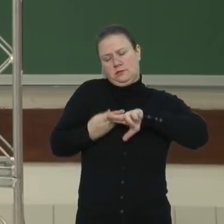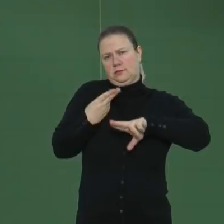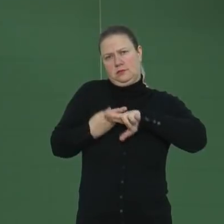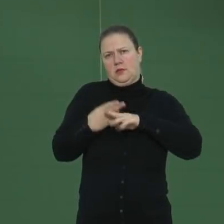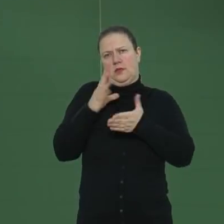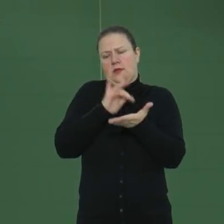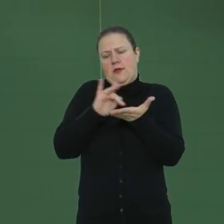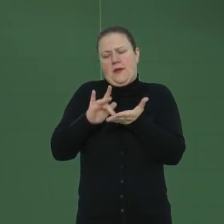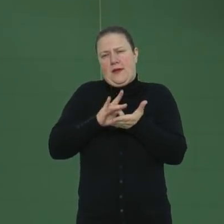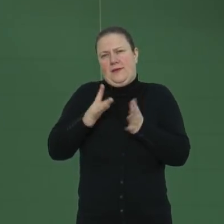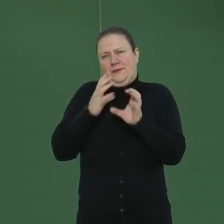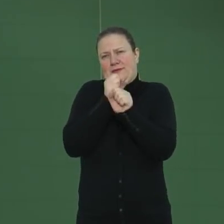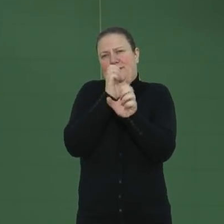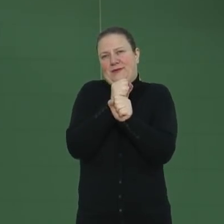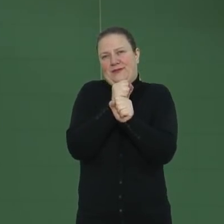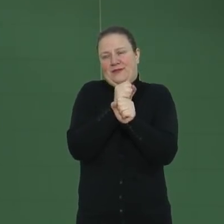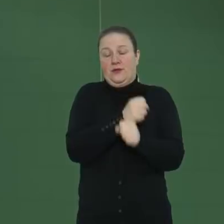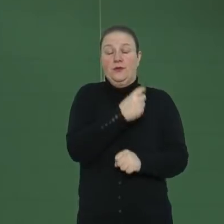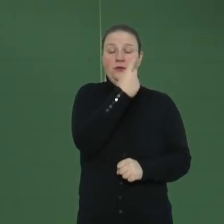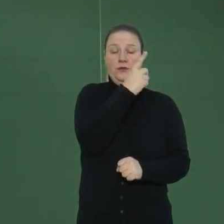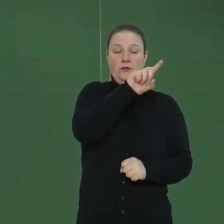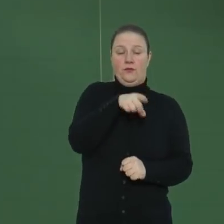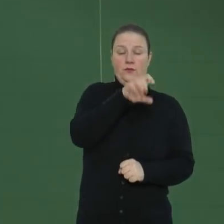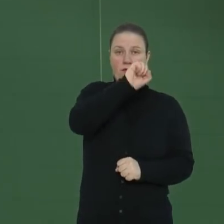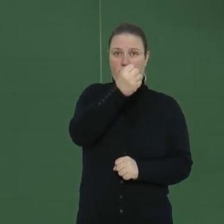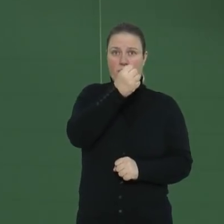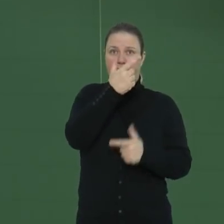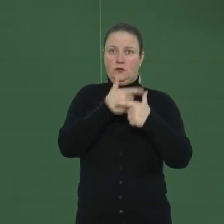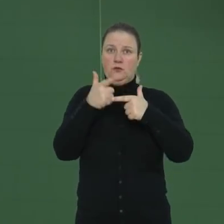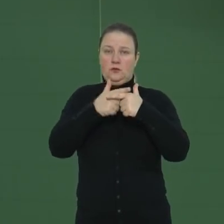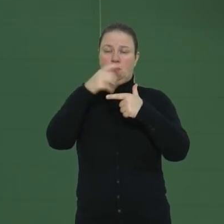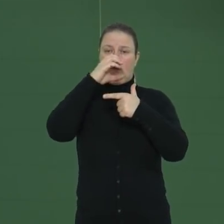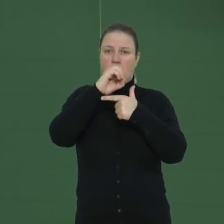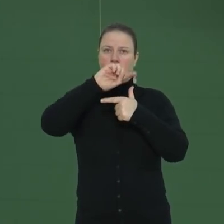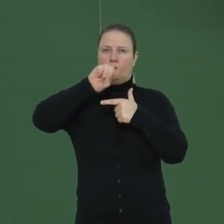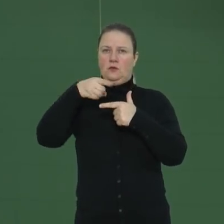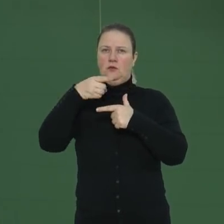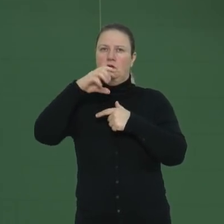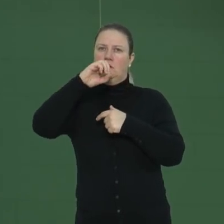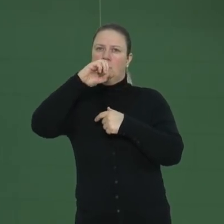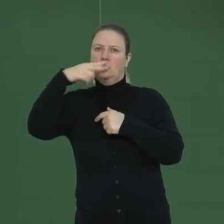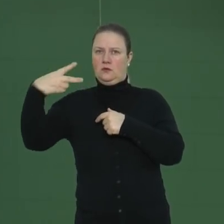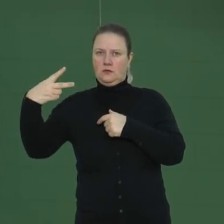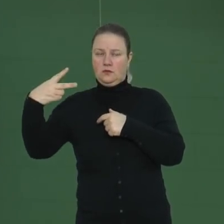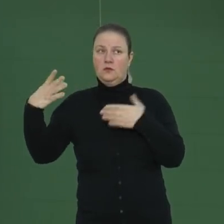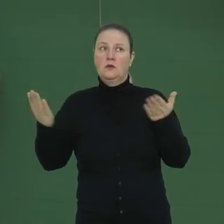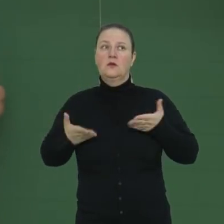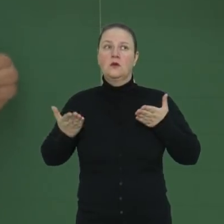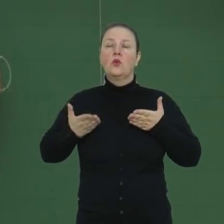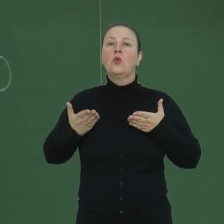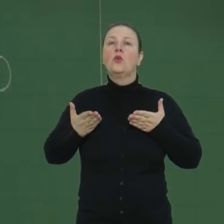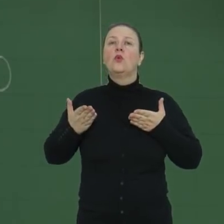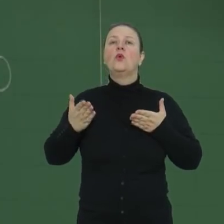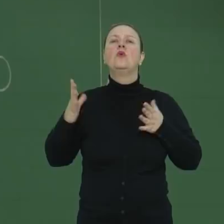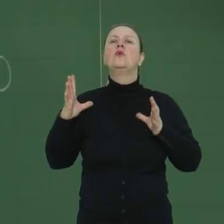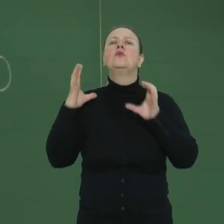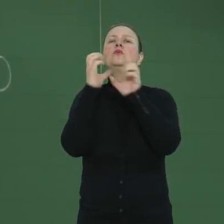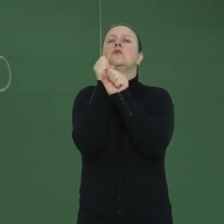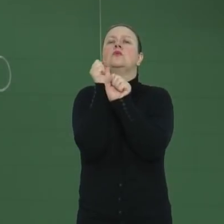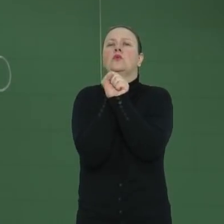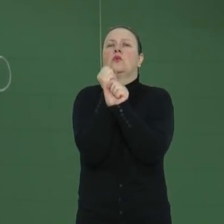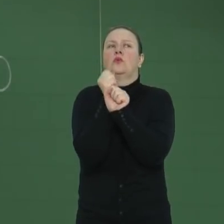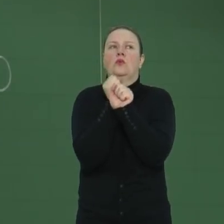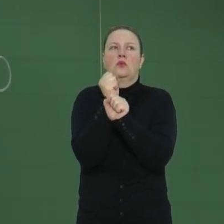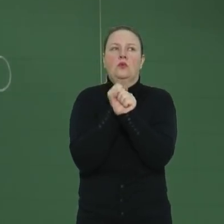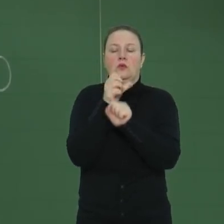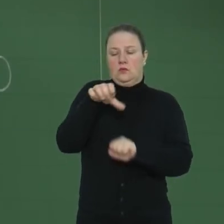né? 1,8 divididos por 0,02, a gente achou ali que é o quê? Qual que é o ano, né? Daqui quantos anos? Daqui